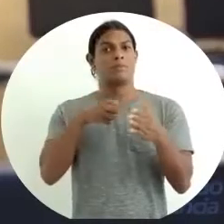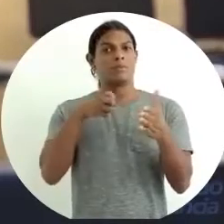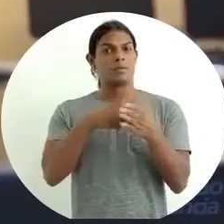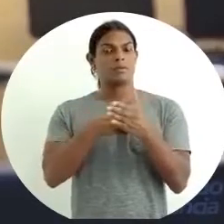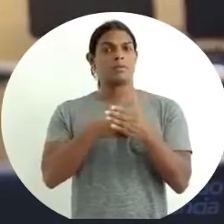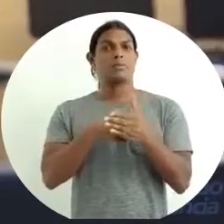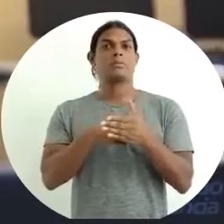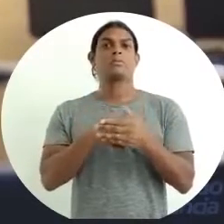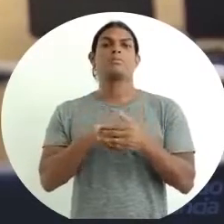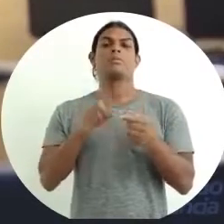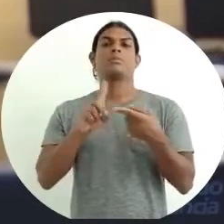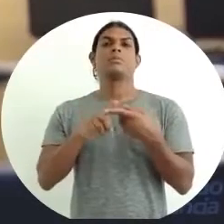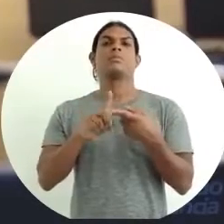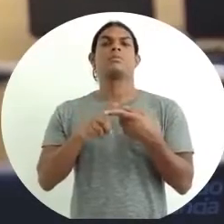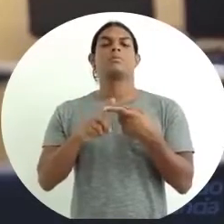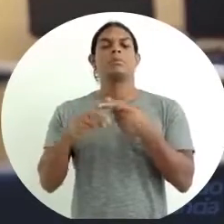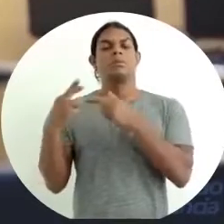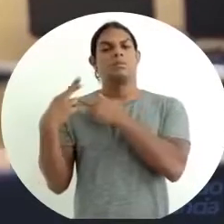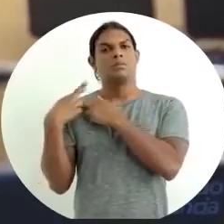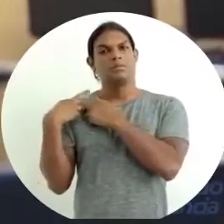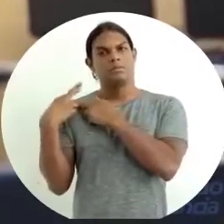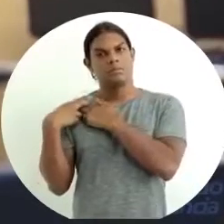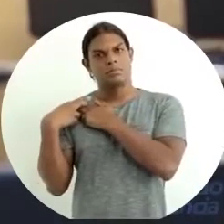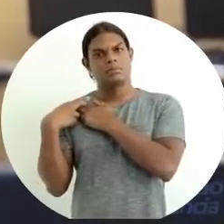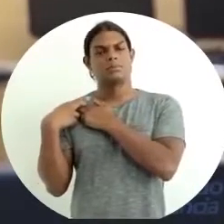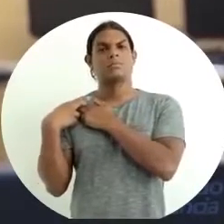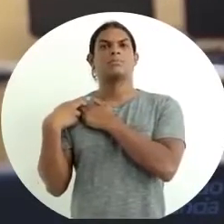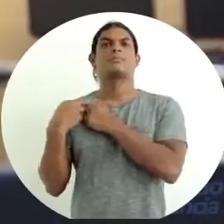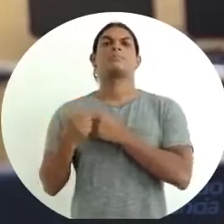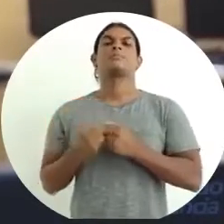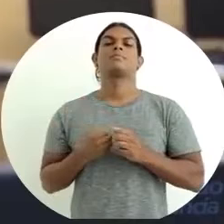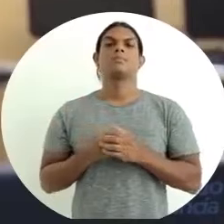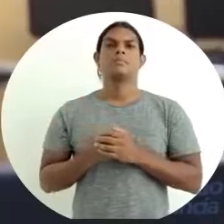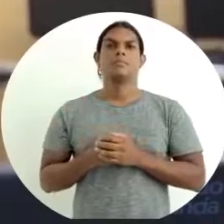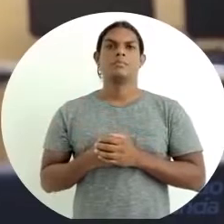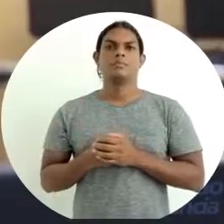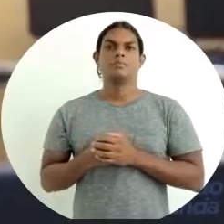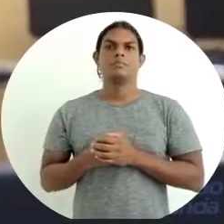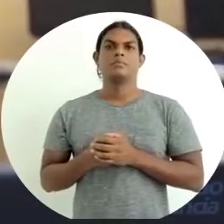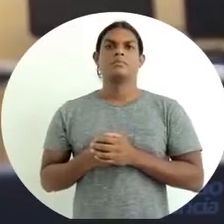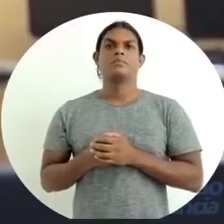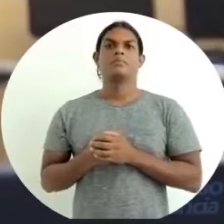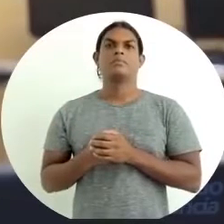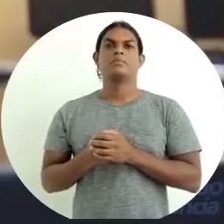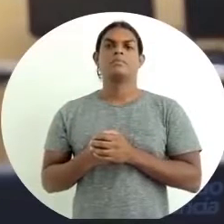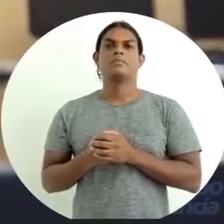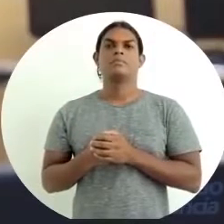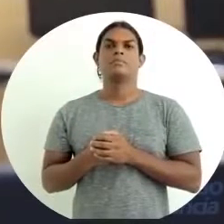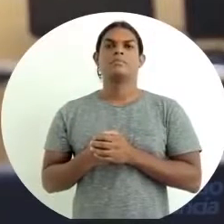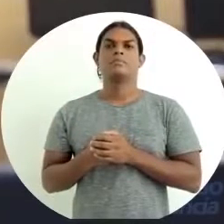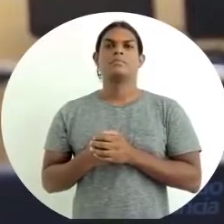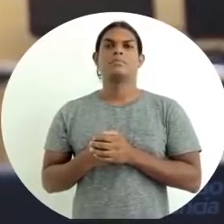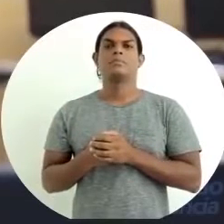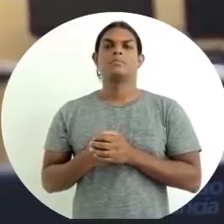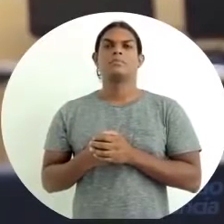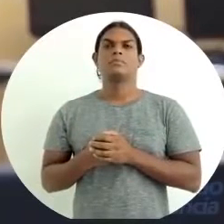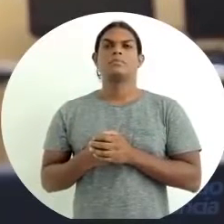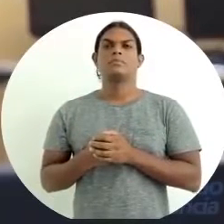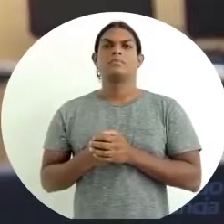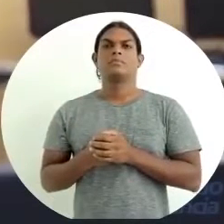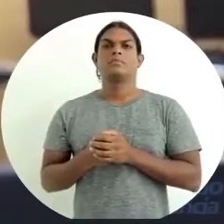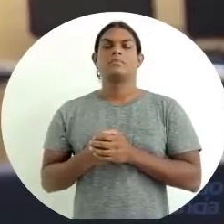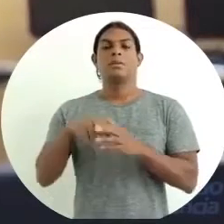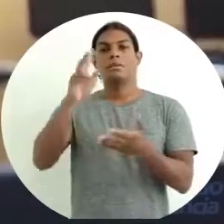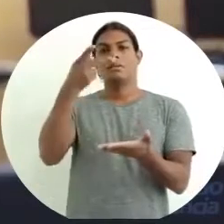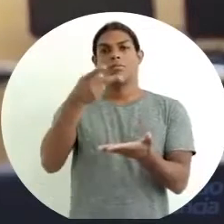e também de deveres, obrigações do empregador e deveres dos empregados relativo à